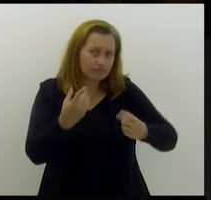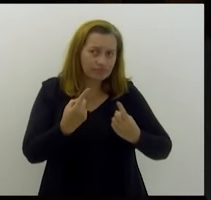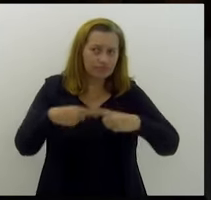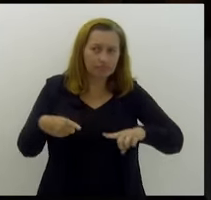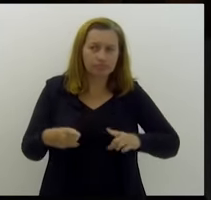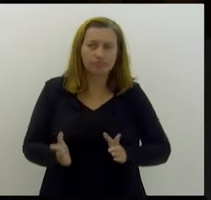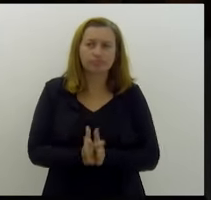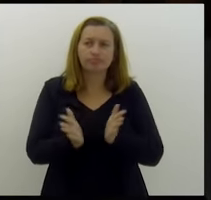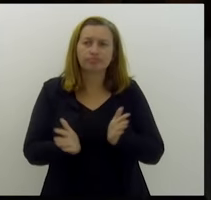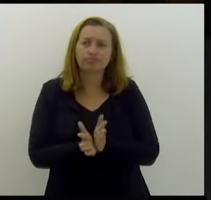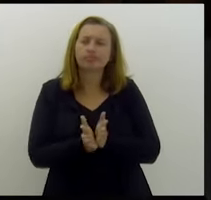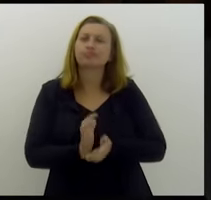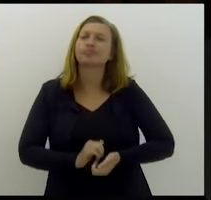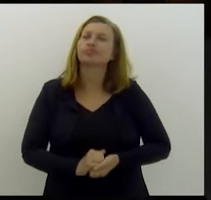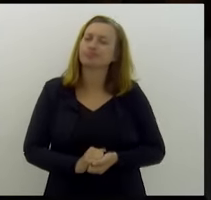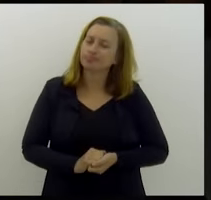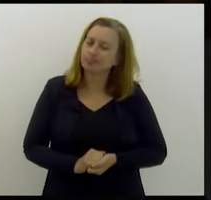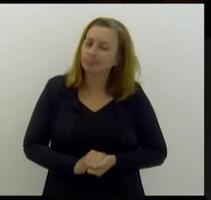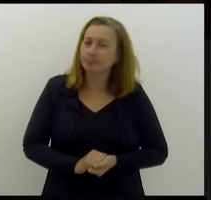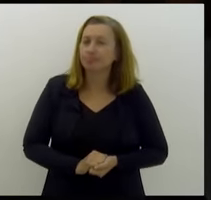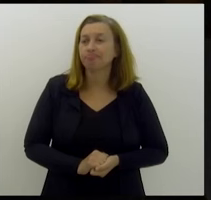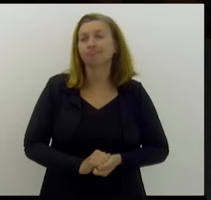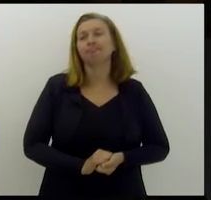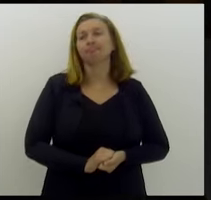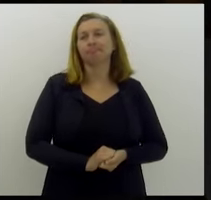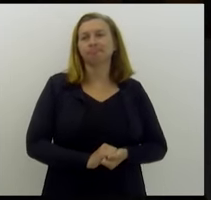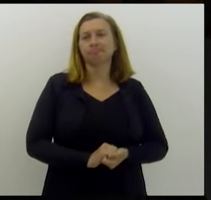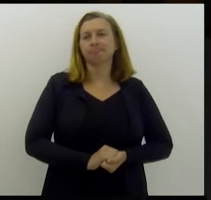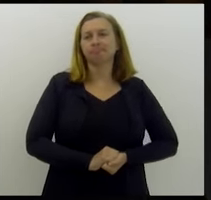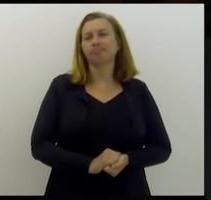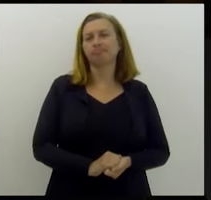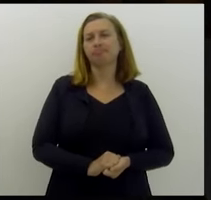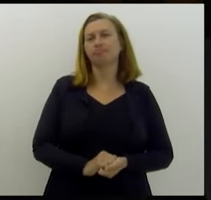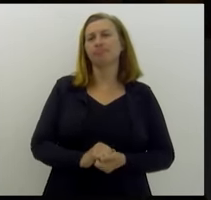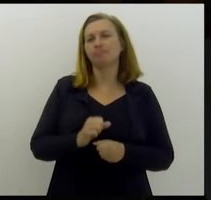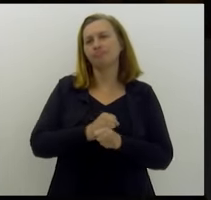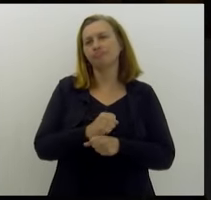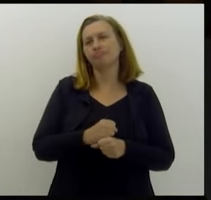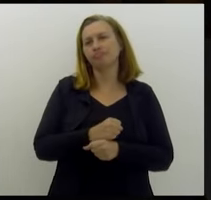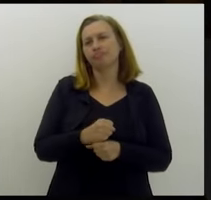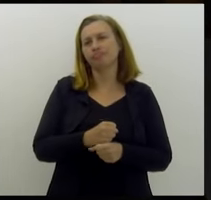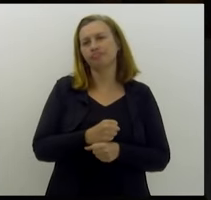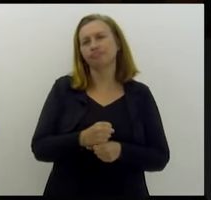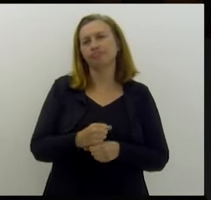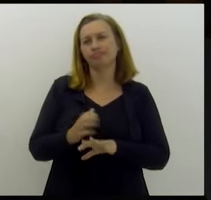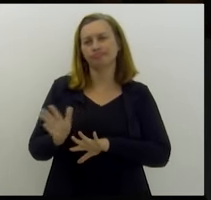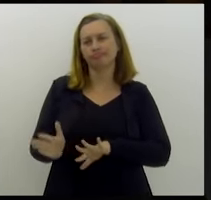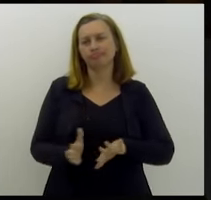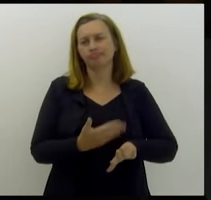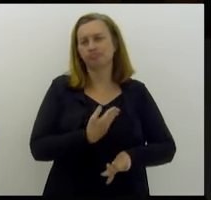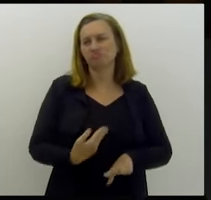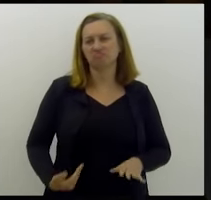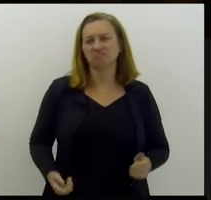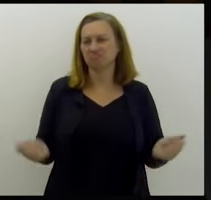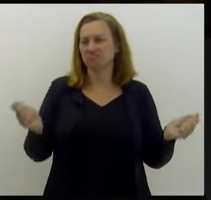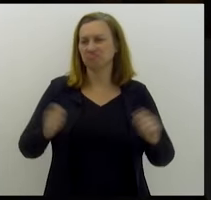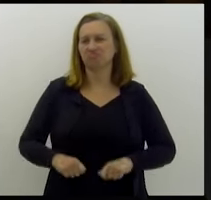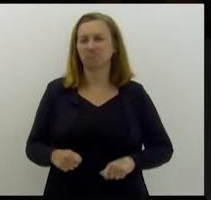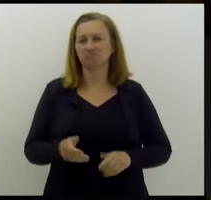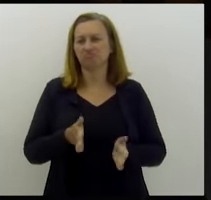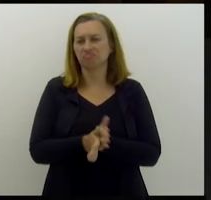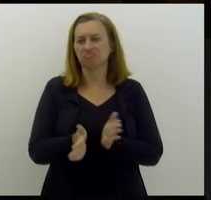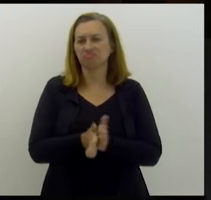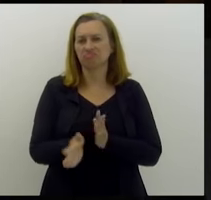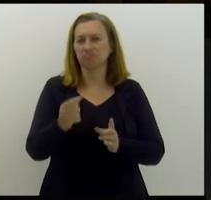problema chamado fundo de habitação de interesse social passa ano vem ano o governo não tem competência para gastar sequer